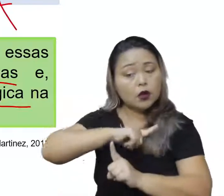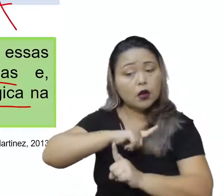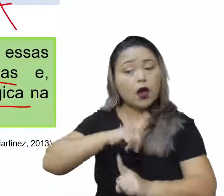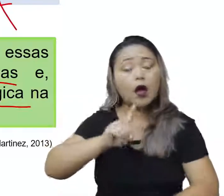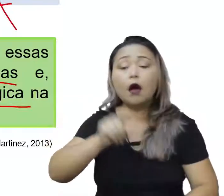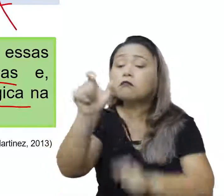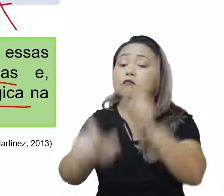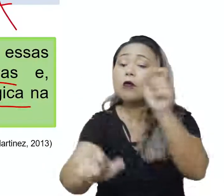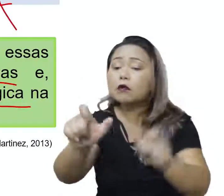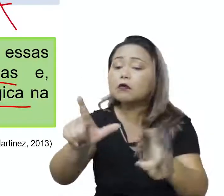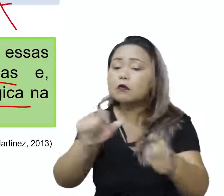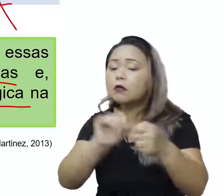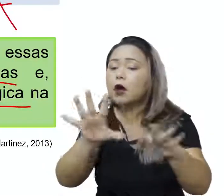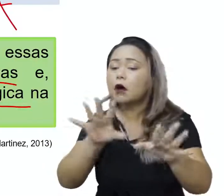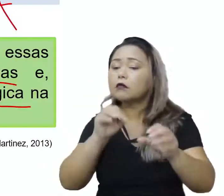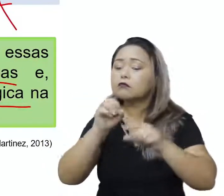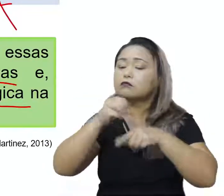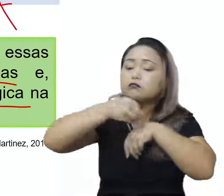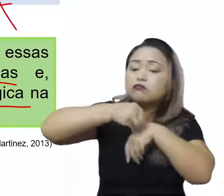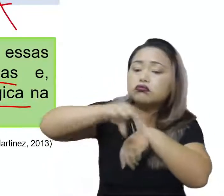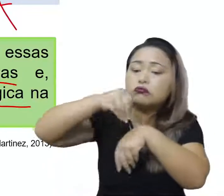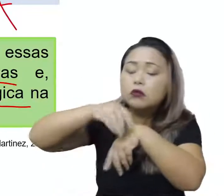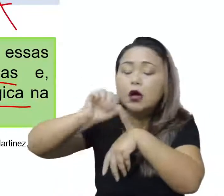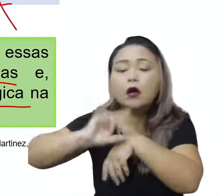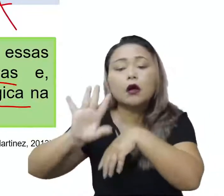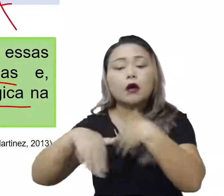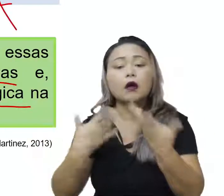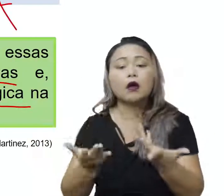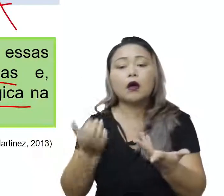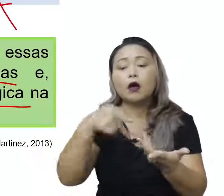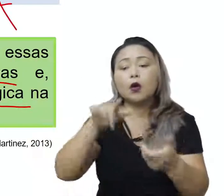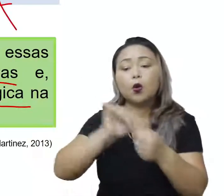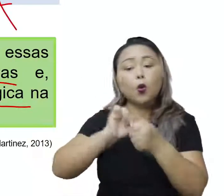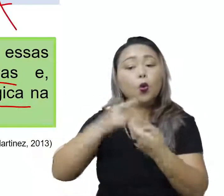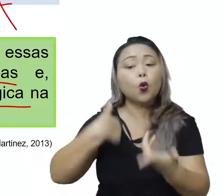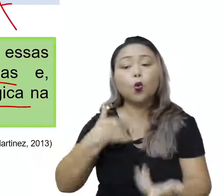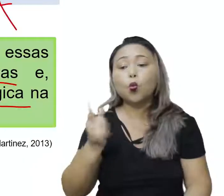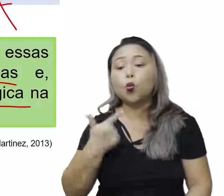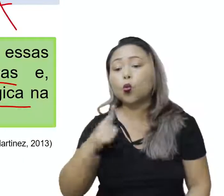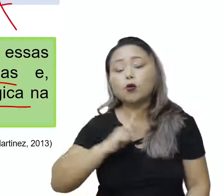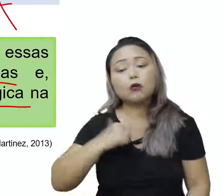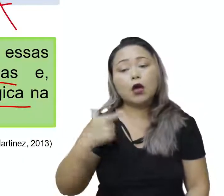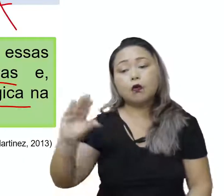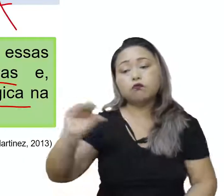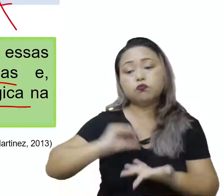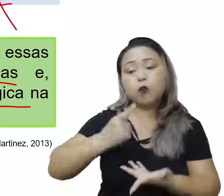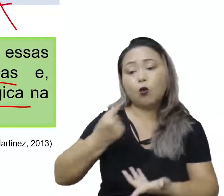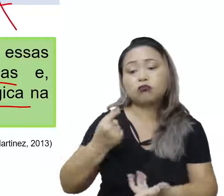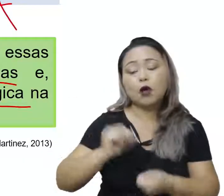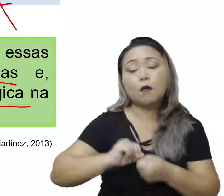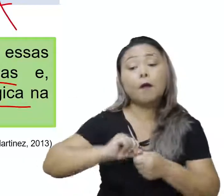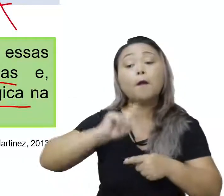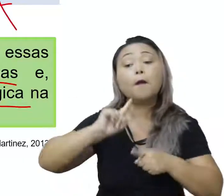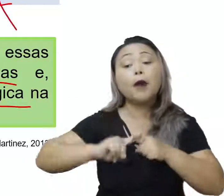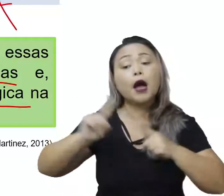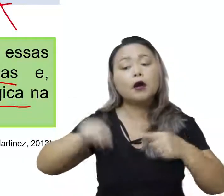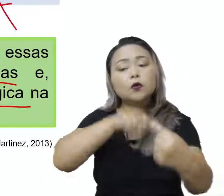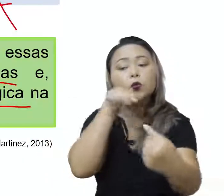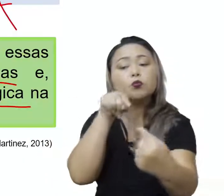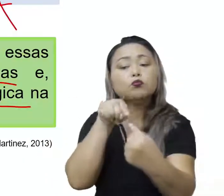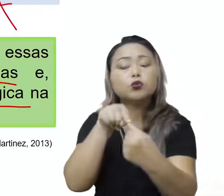organizações não governamentais, geralmente sem fins lucrativos, mas que visam o